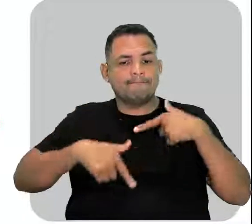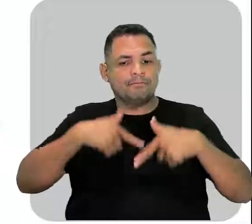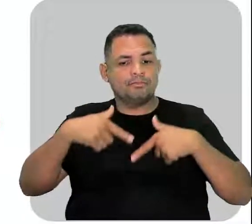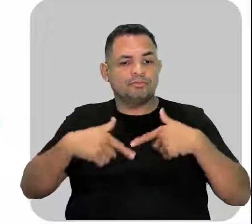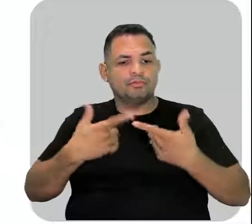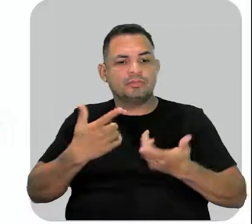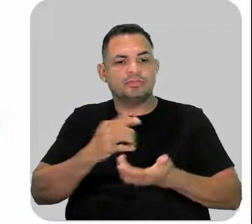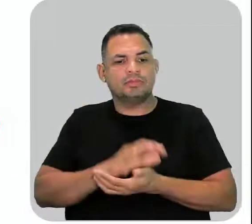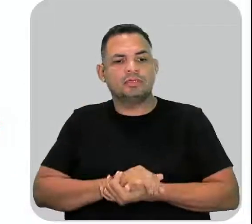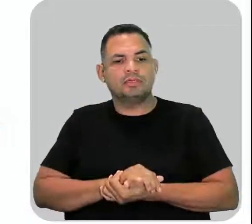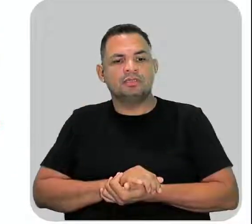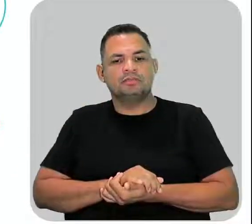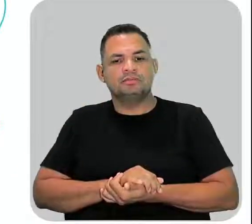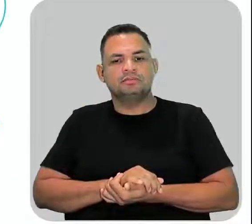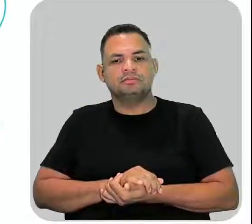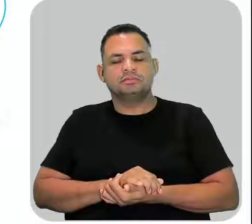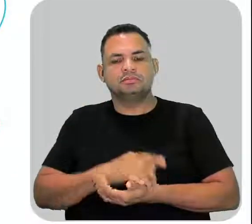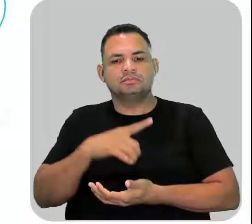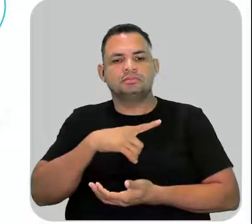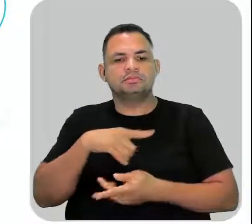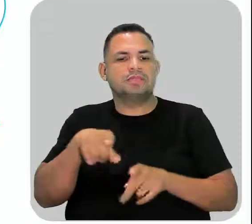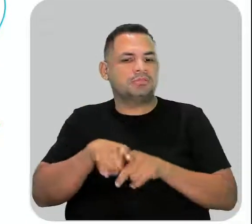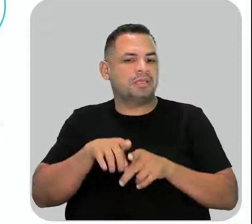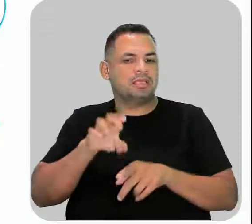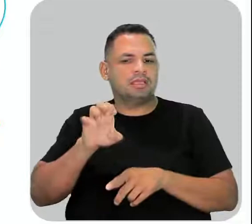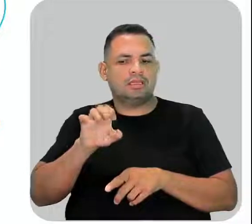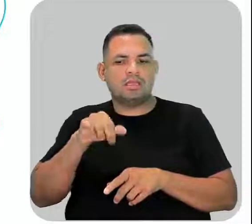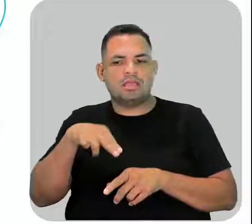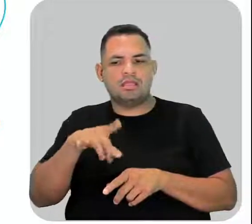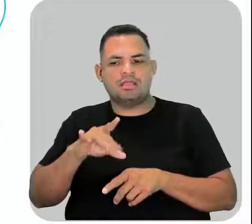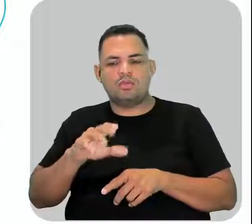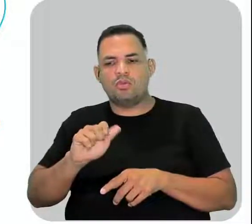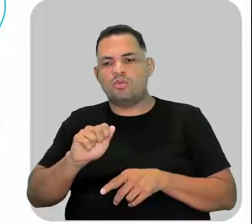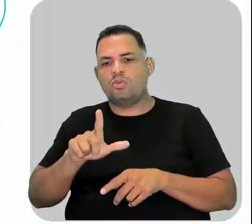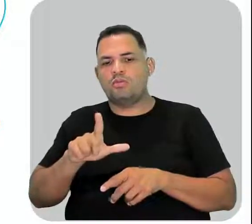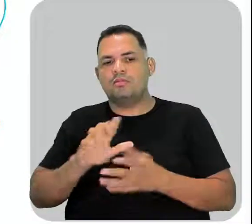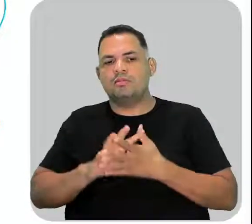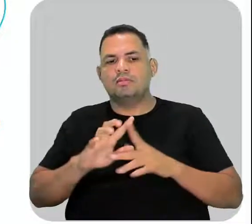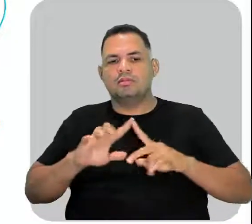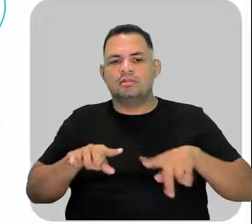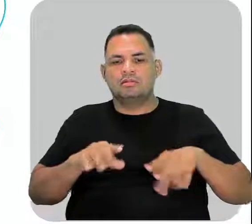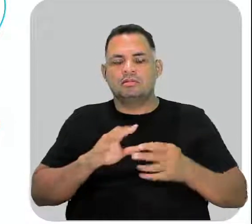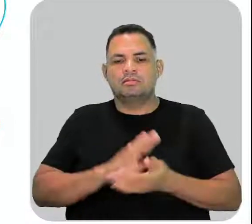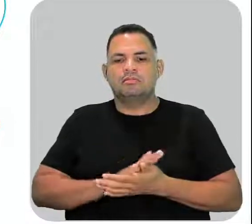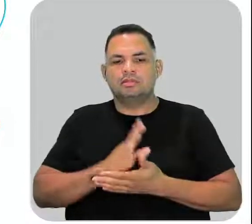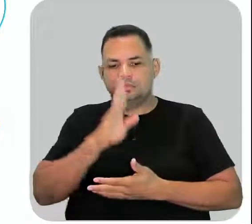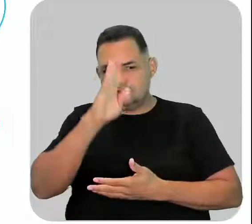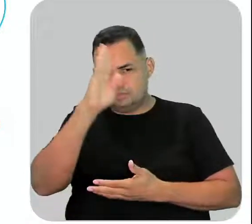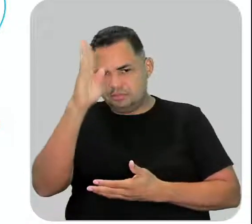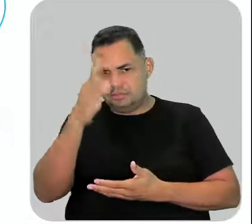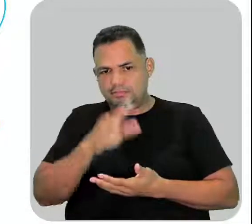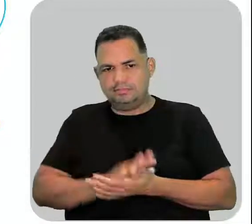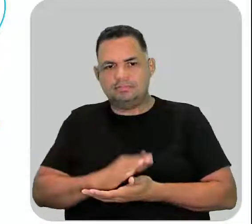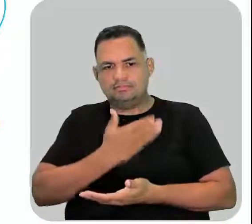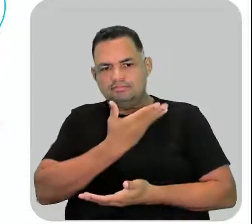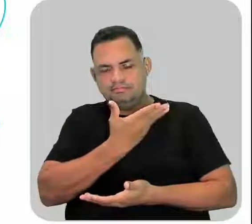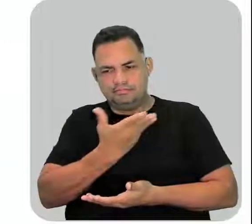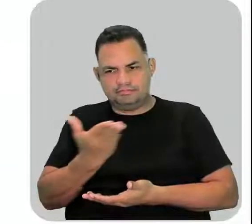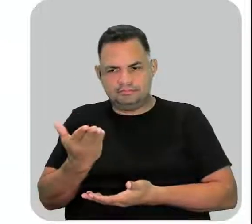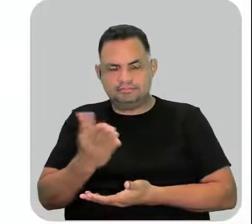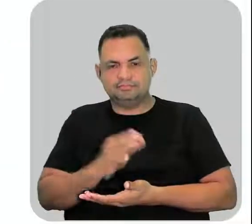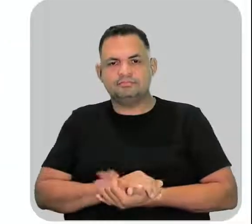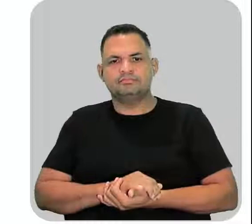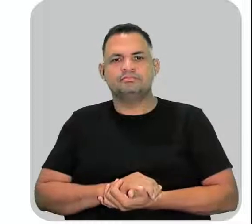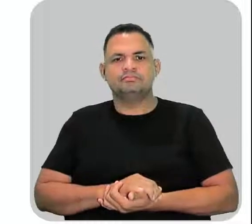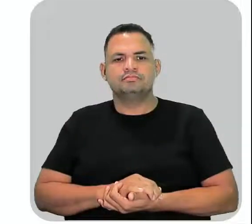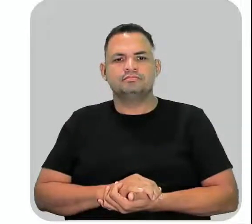propanona. Também produz um enol, que é o propenol, mas o produto principal é a propanona.